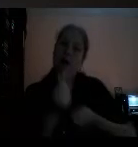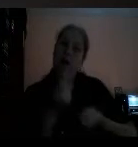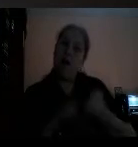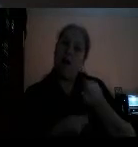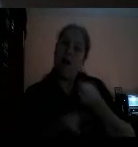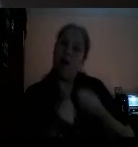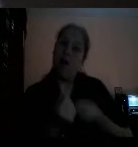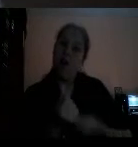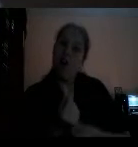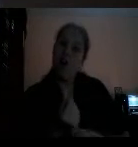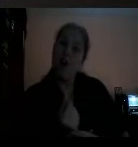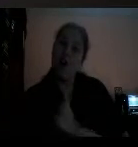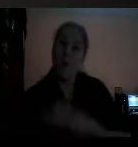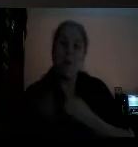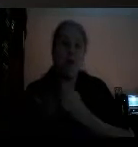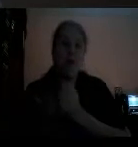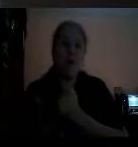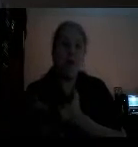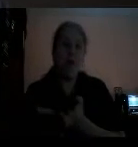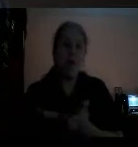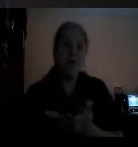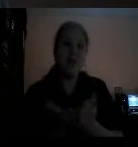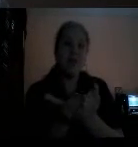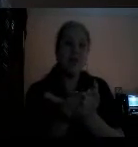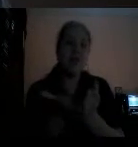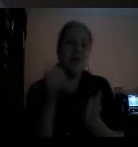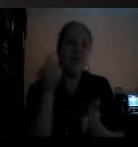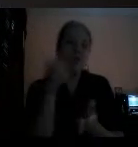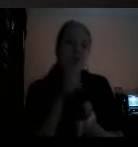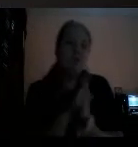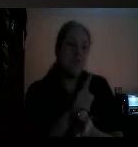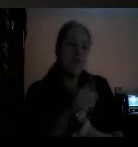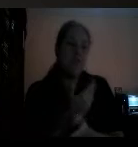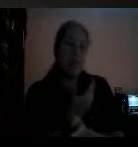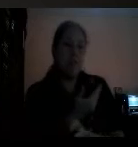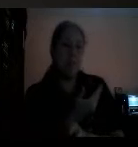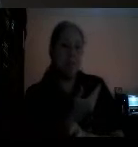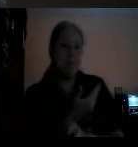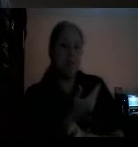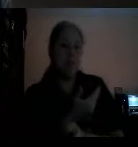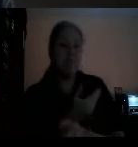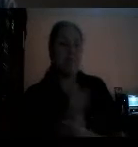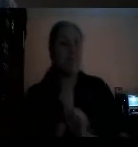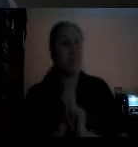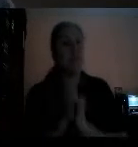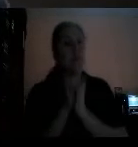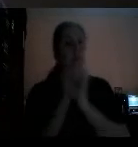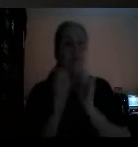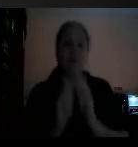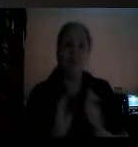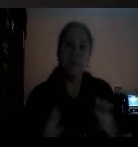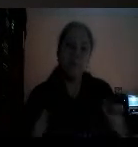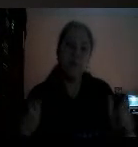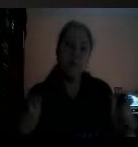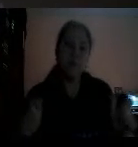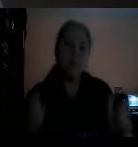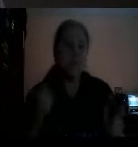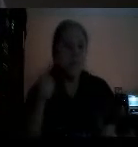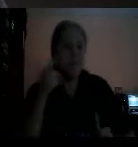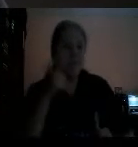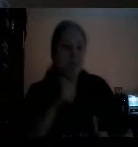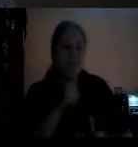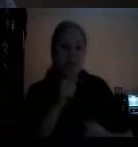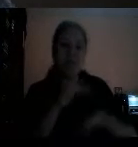Panamá. Por um exemplo, expansão americana para o Pacífico, controle ali de ilhas, como por exemplo